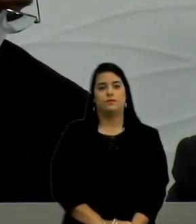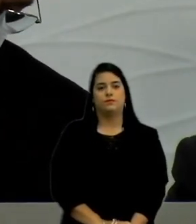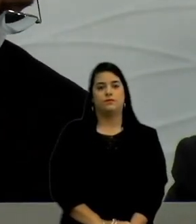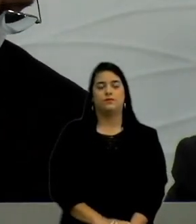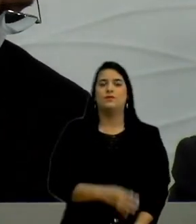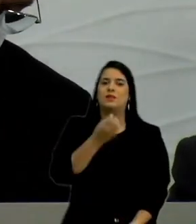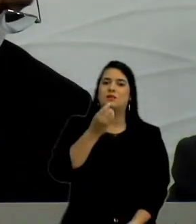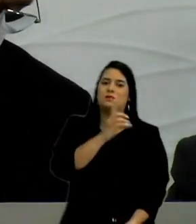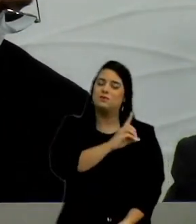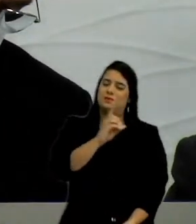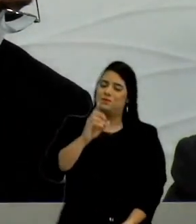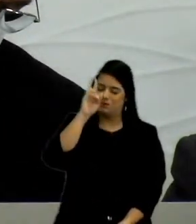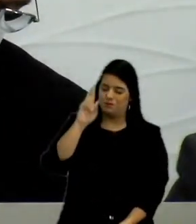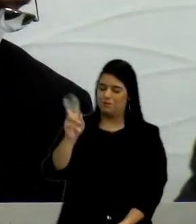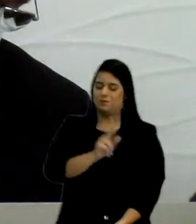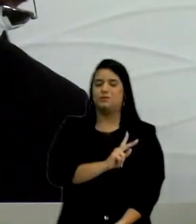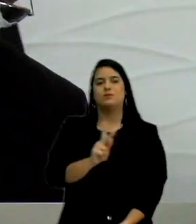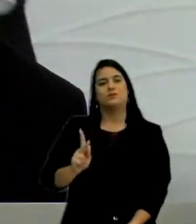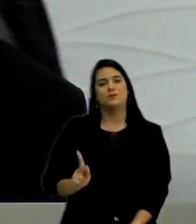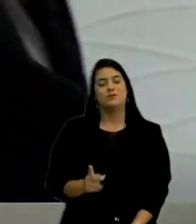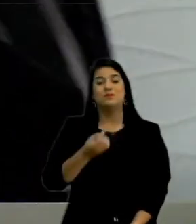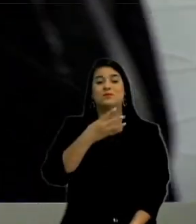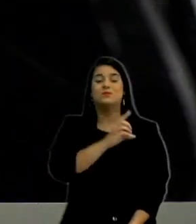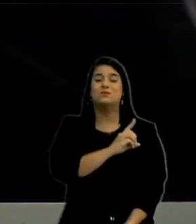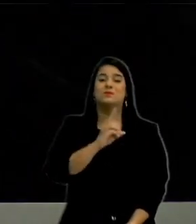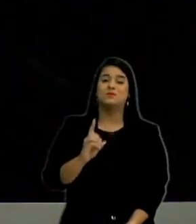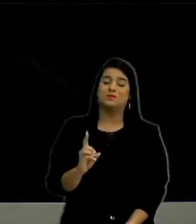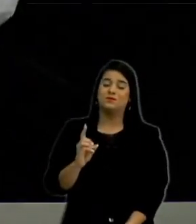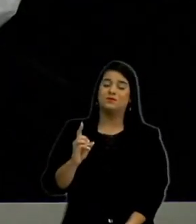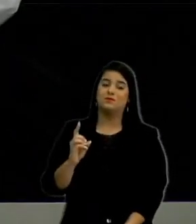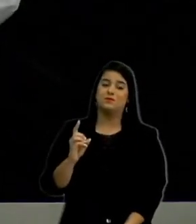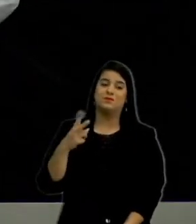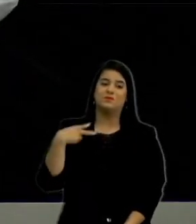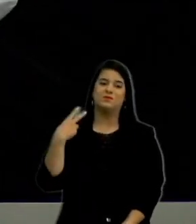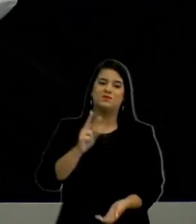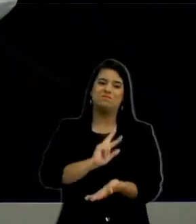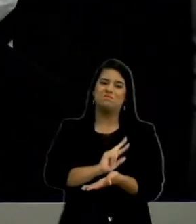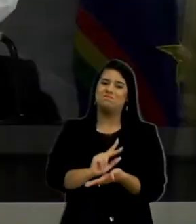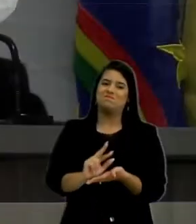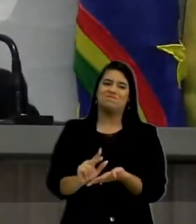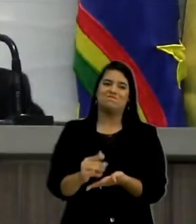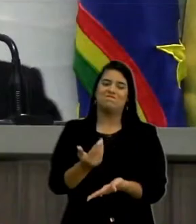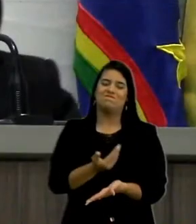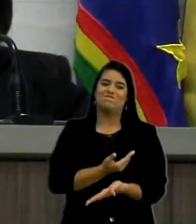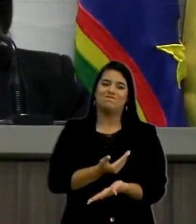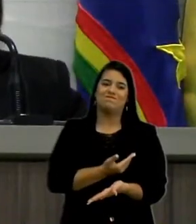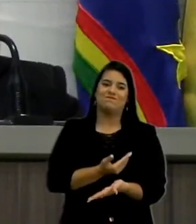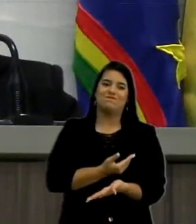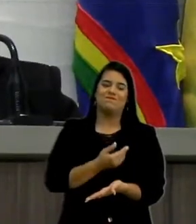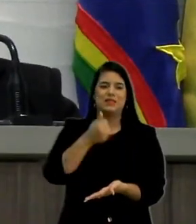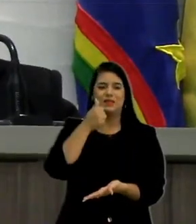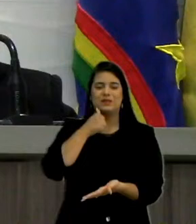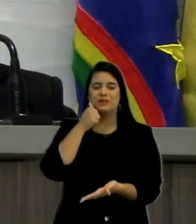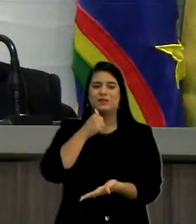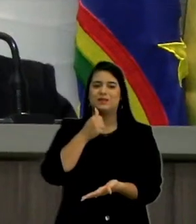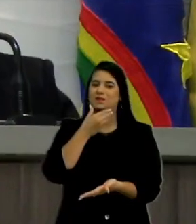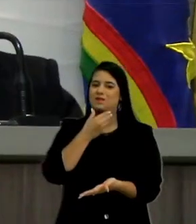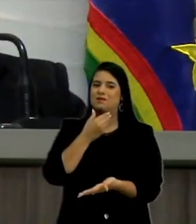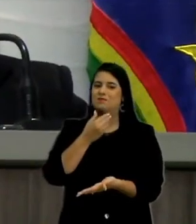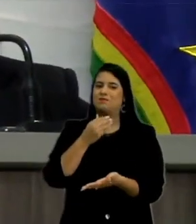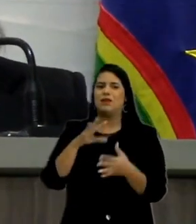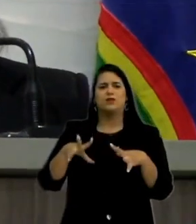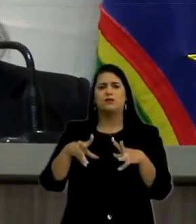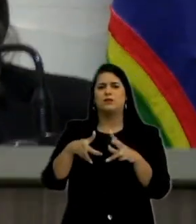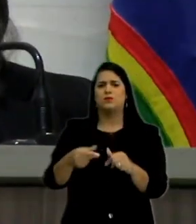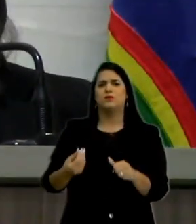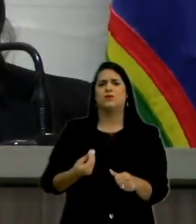Bom dia, senhor presidente, bom dia, caros colegas vereadores, bom dia, vereadora. Bom dia a todos aqui